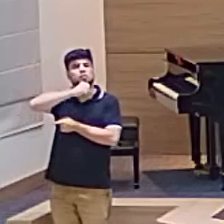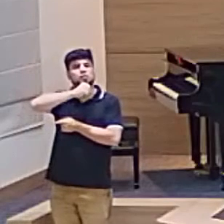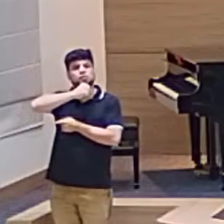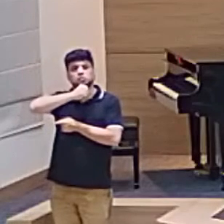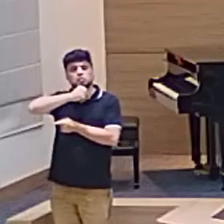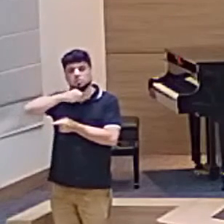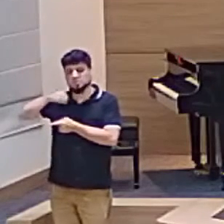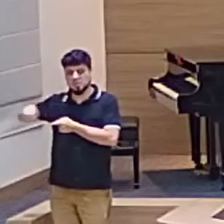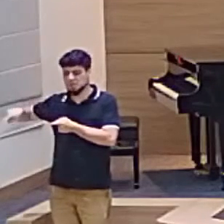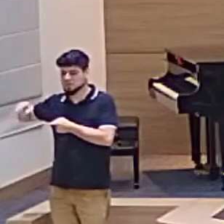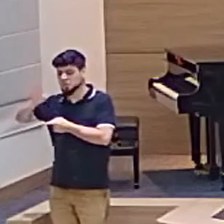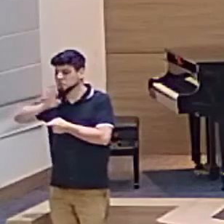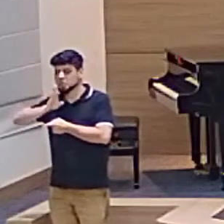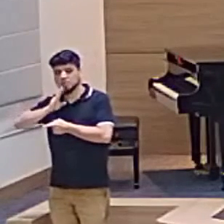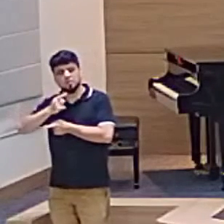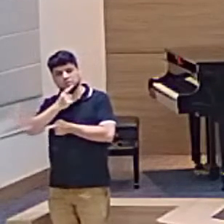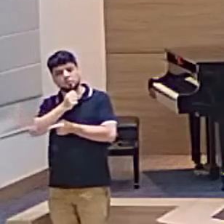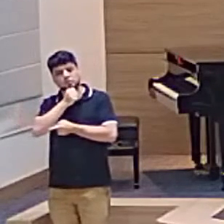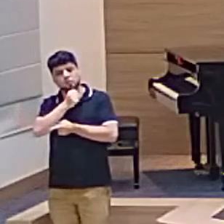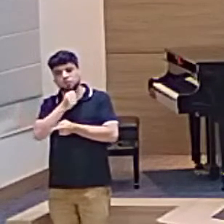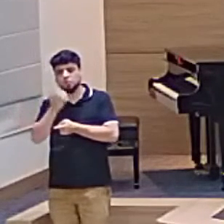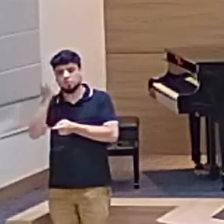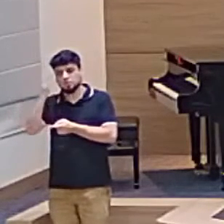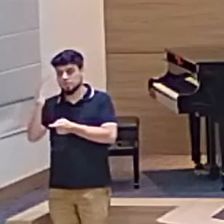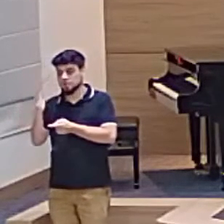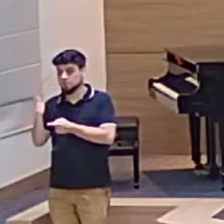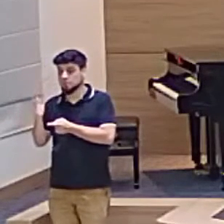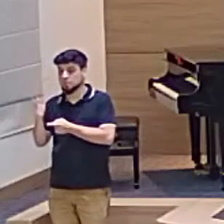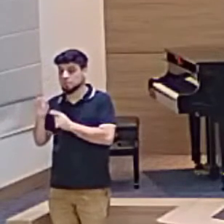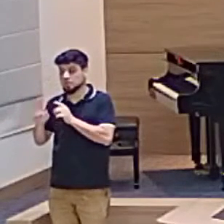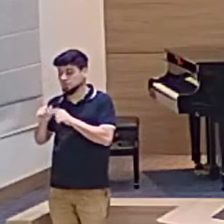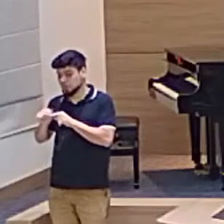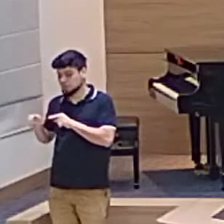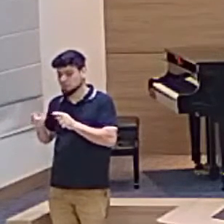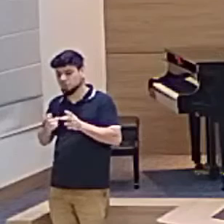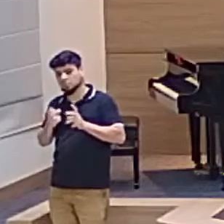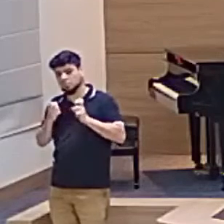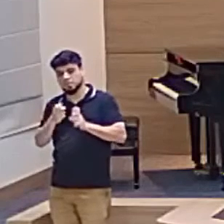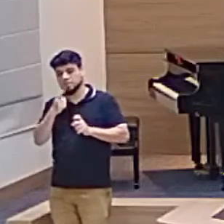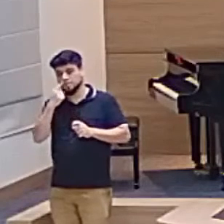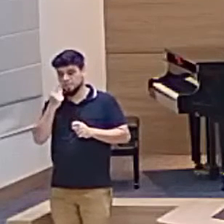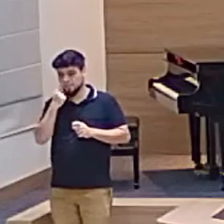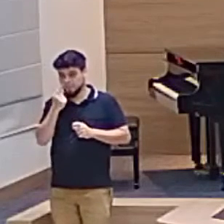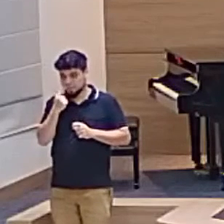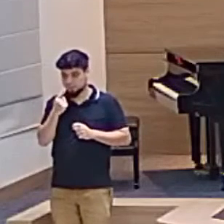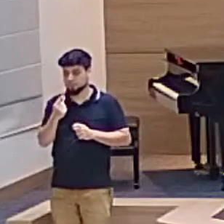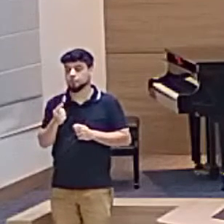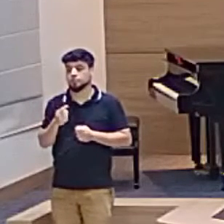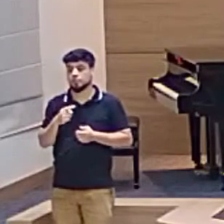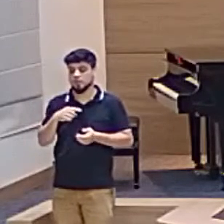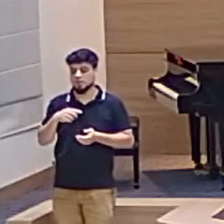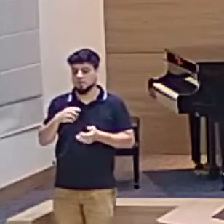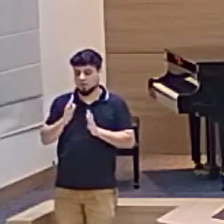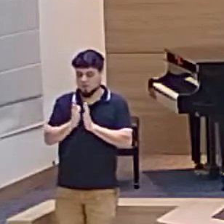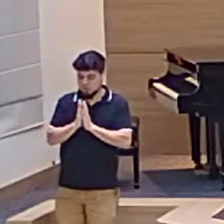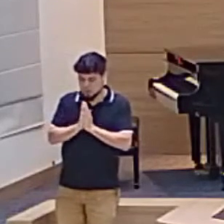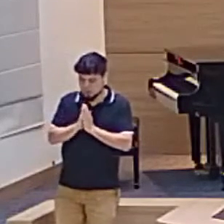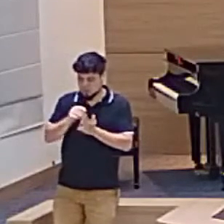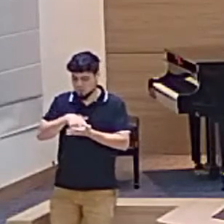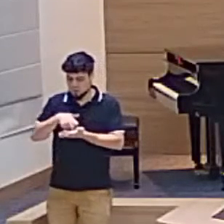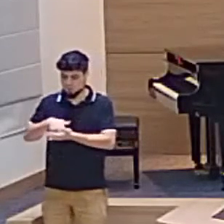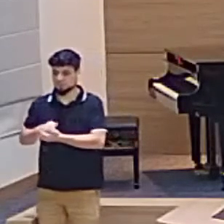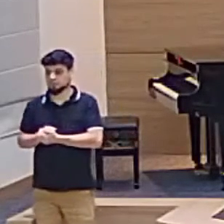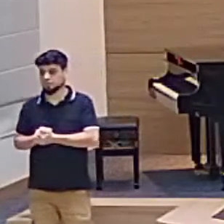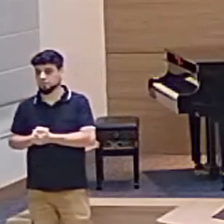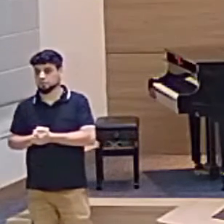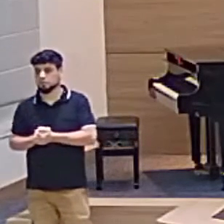conheceu as histórias do avô e não vendo o seu pai joelhos dobrados não vê na sua mãe isso que ele falou aqui o